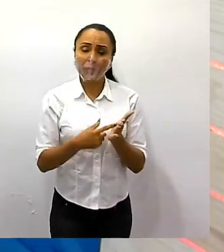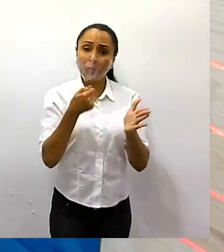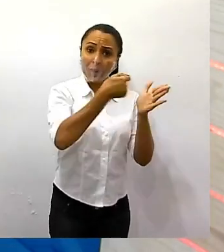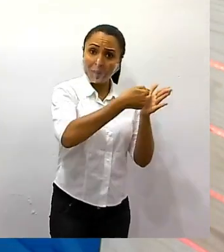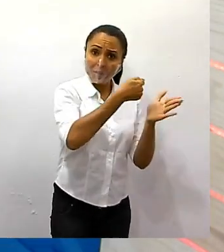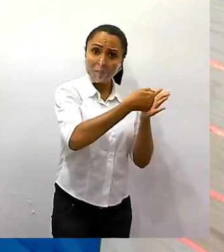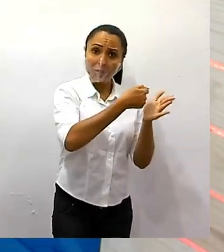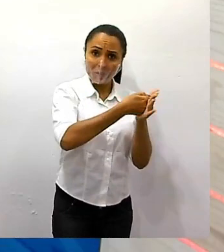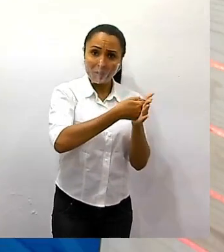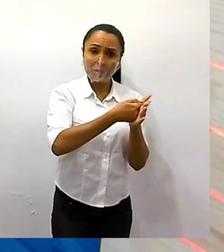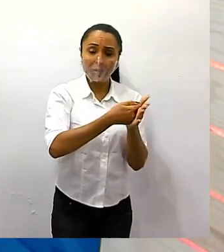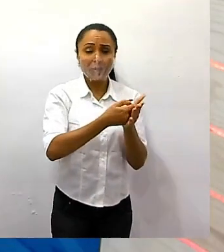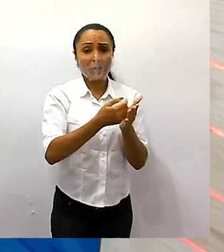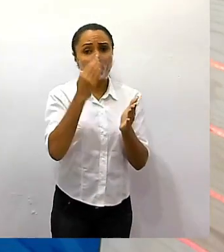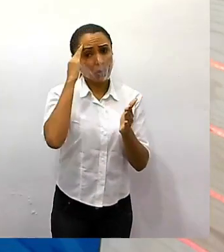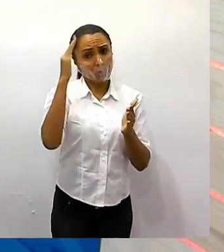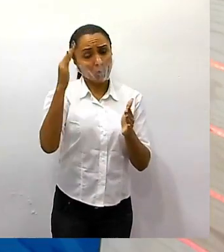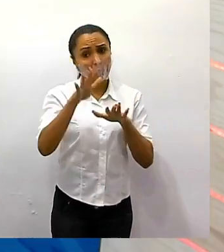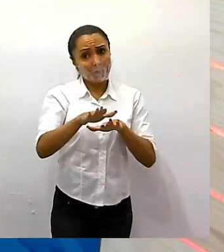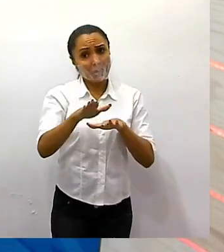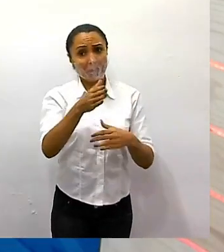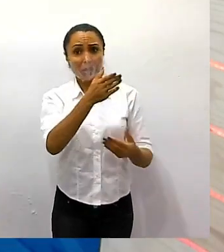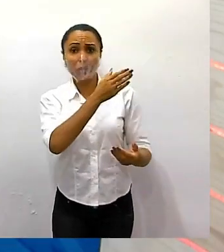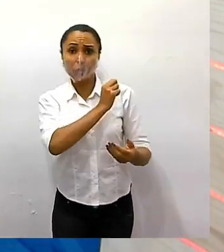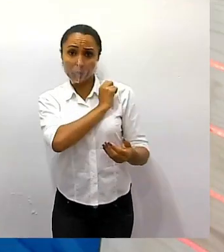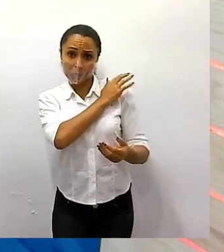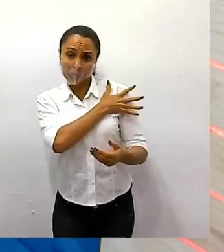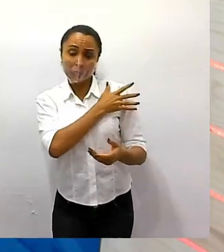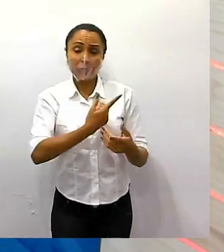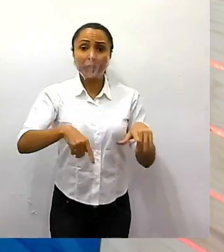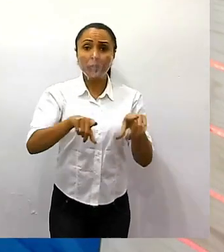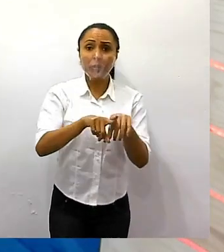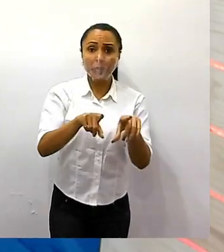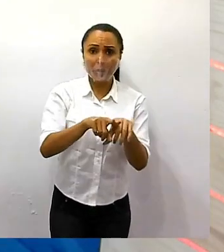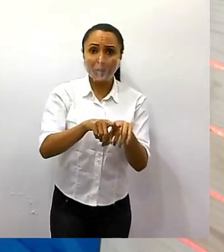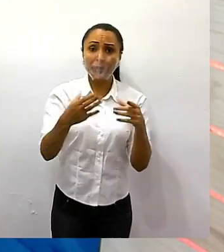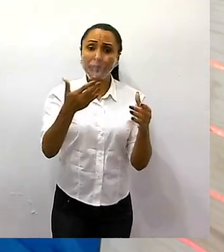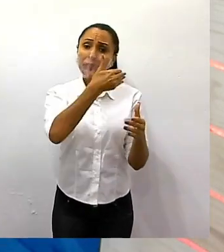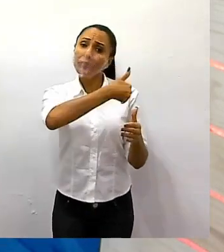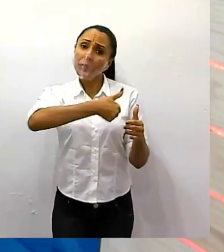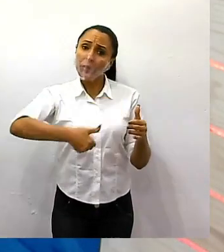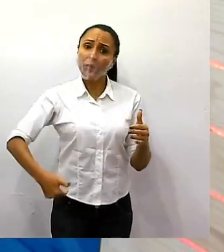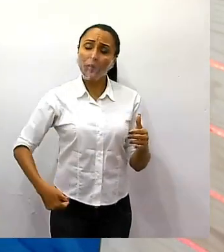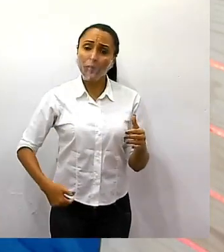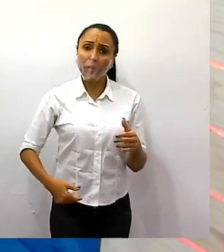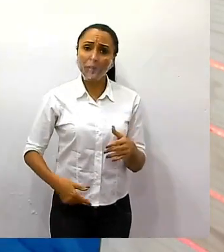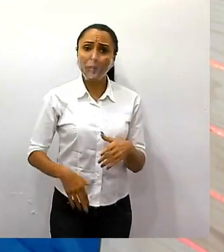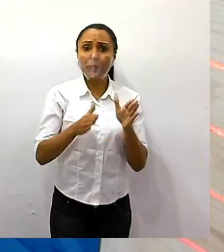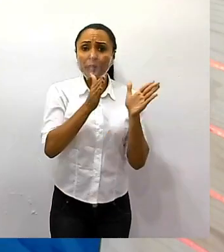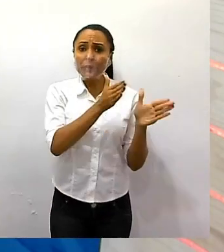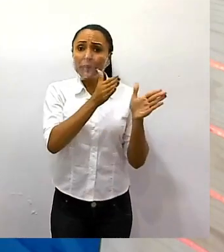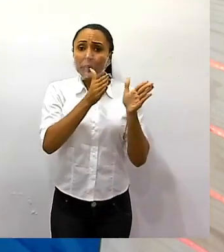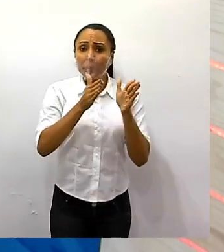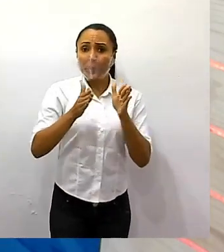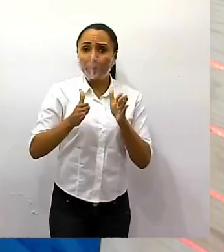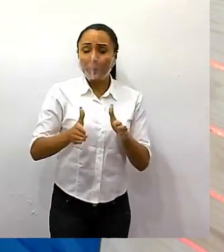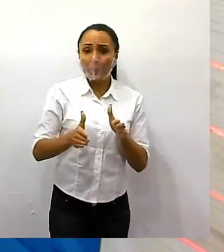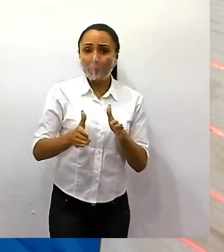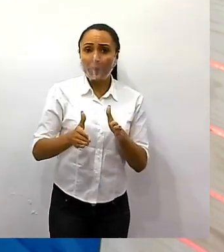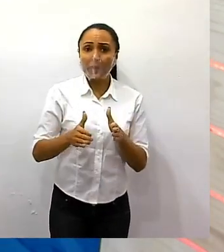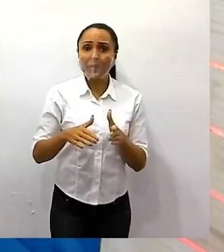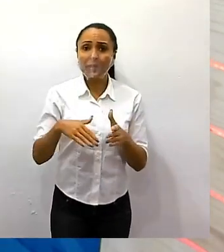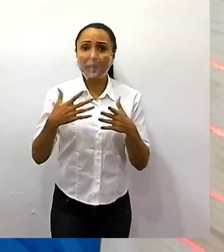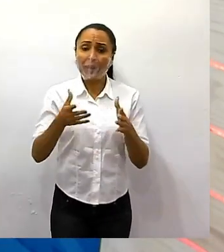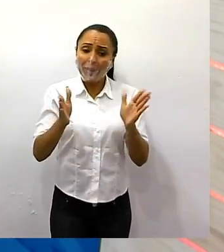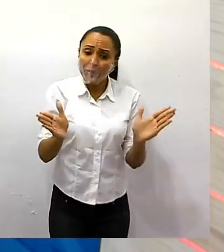da censura militar, então também o governo passa a subsidiar,